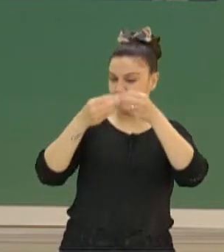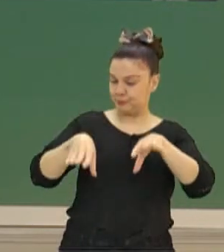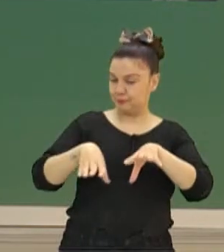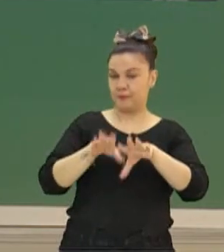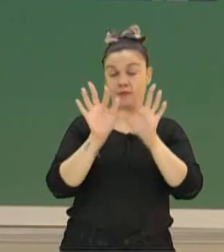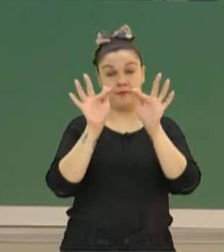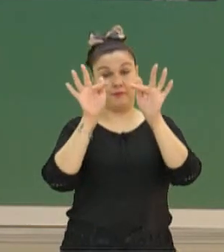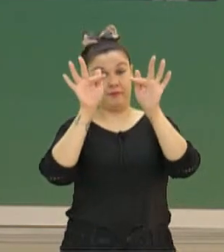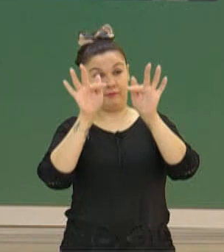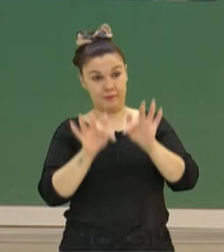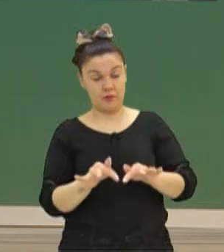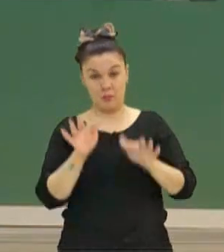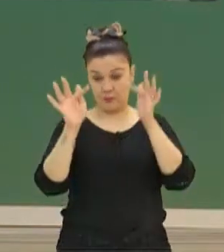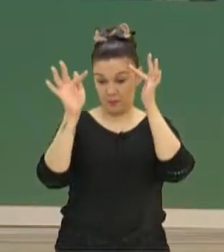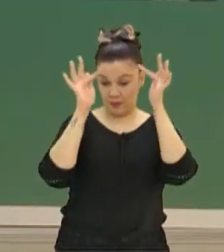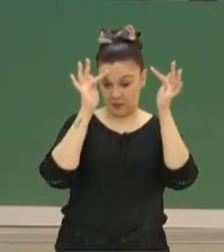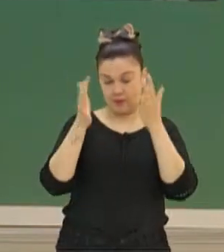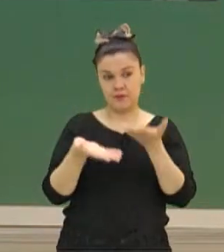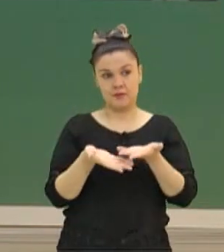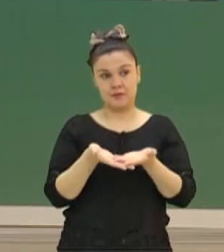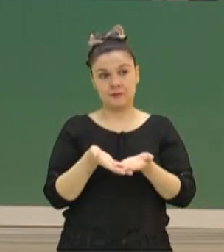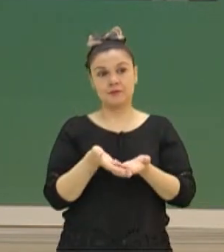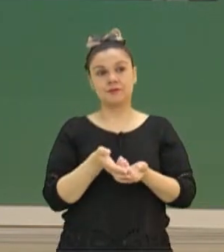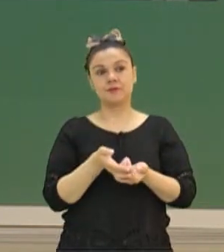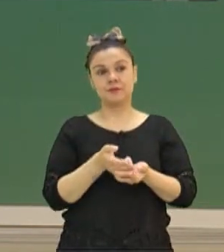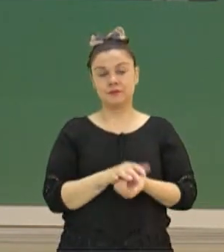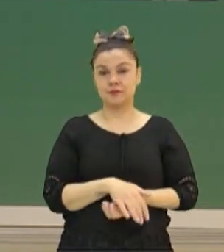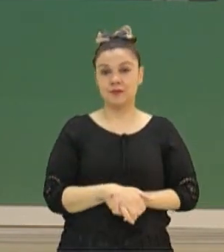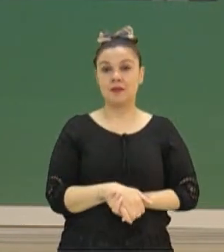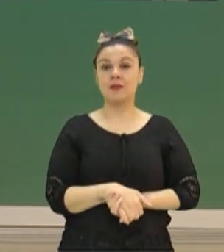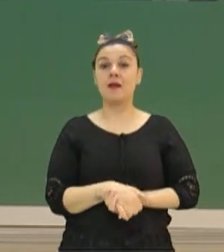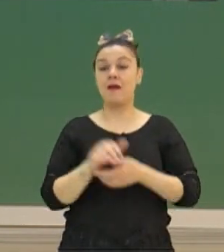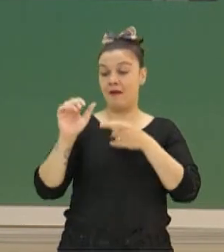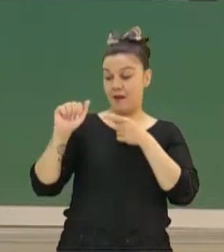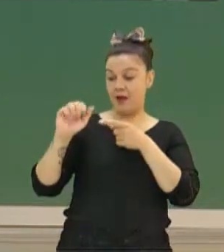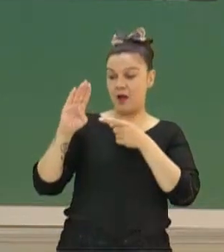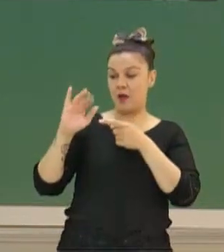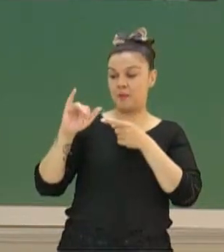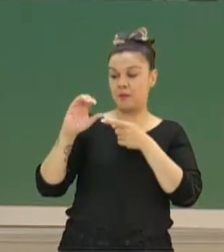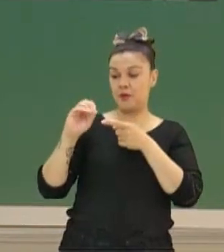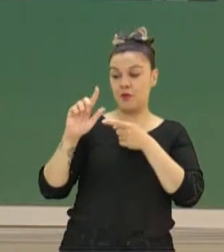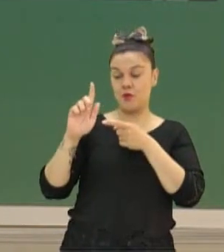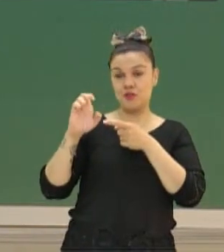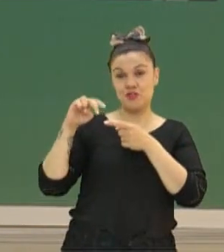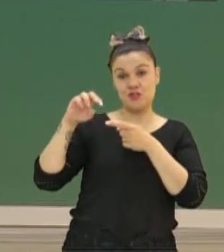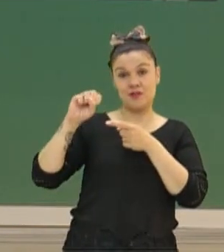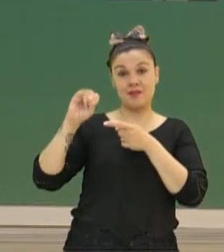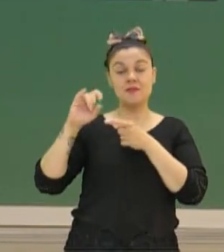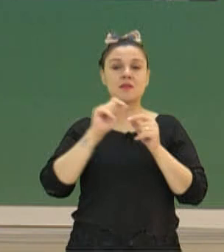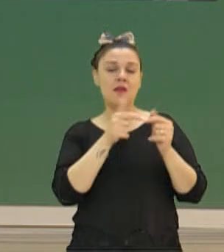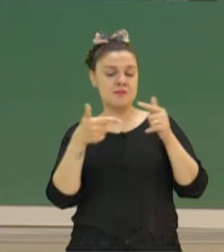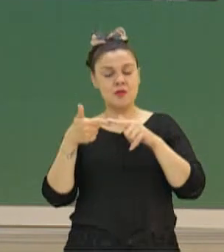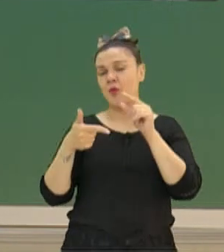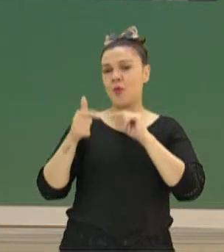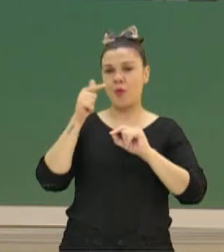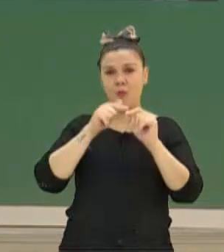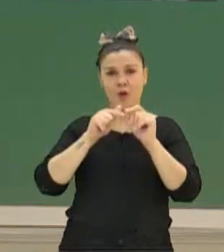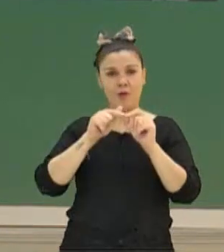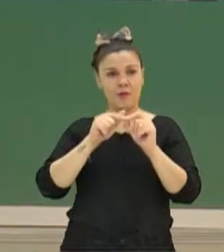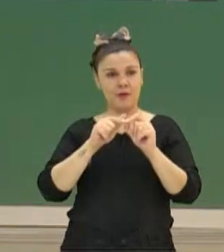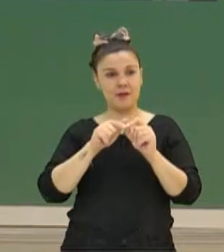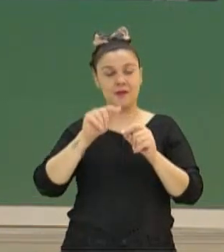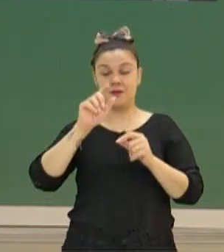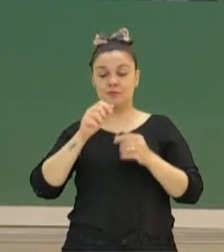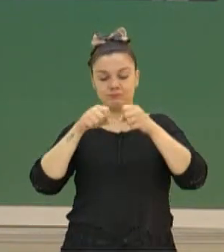essa teoria, a teoria da biogênese conseguiu derrubar a outra teoria, que é da